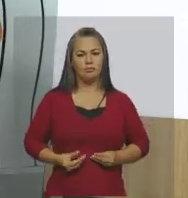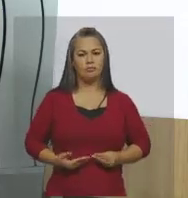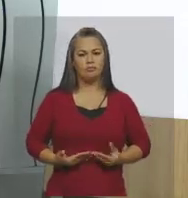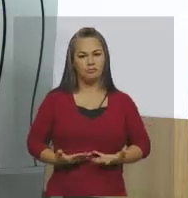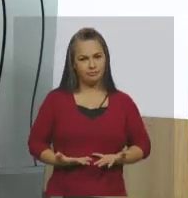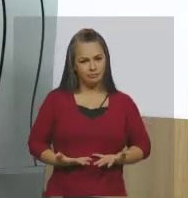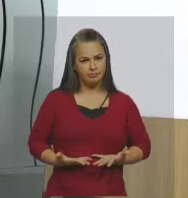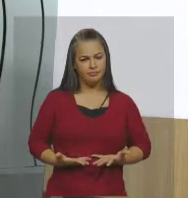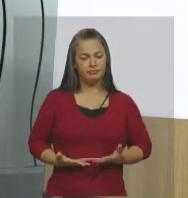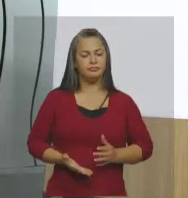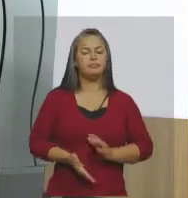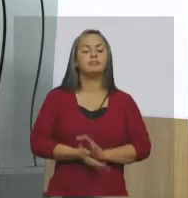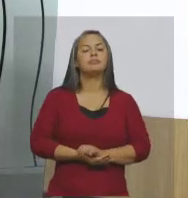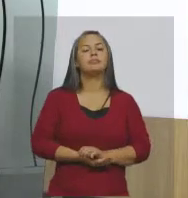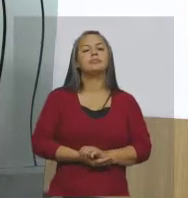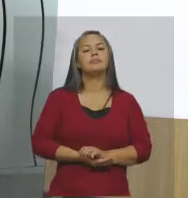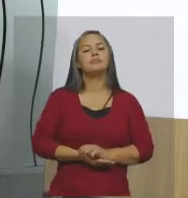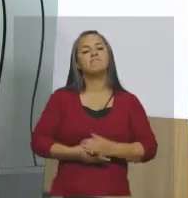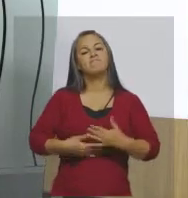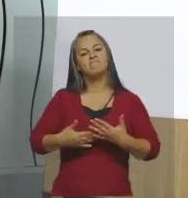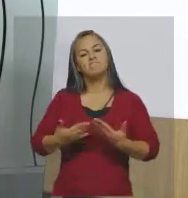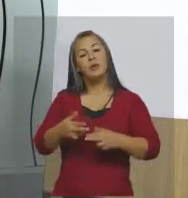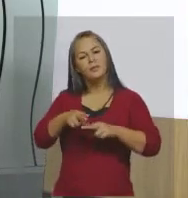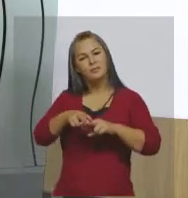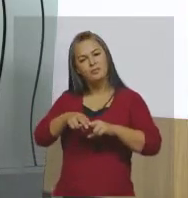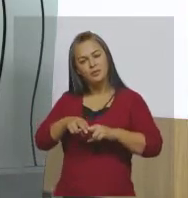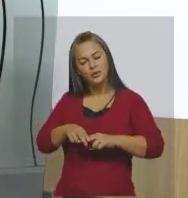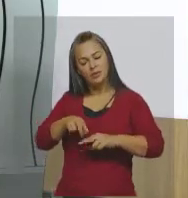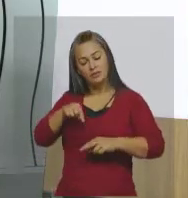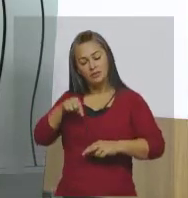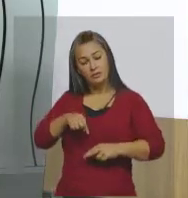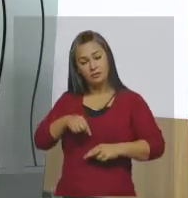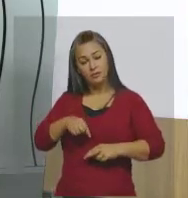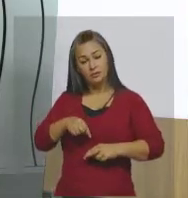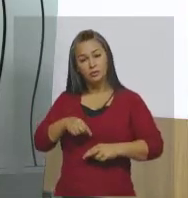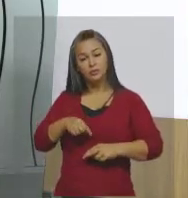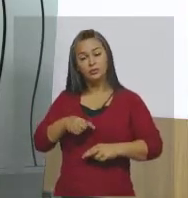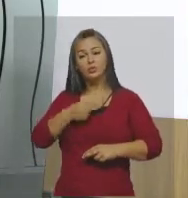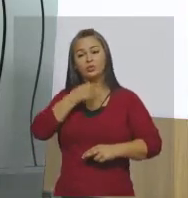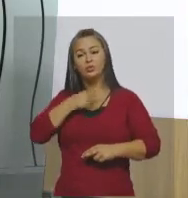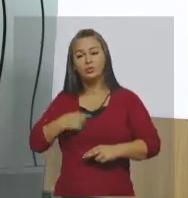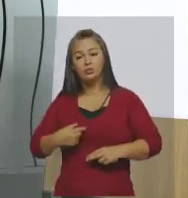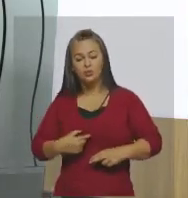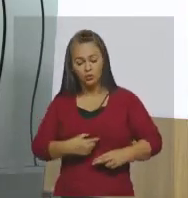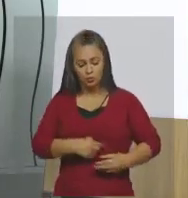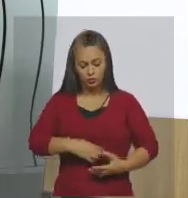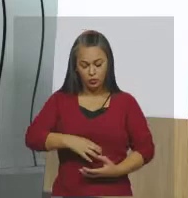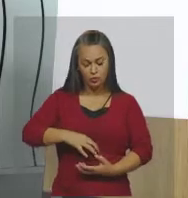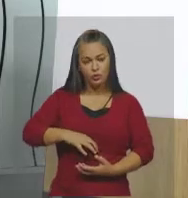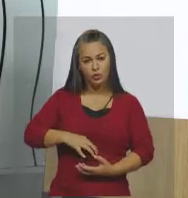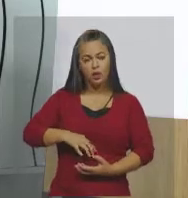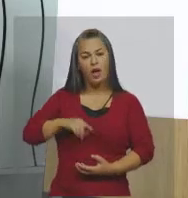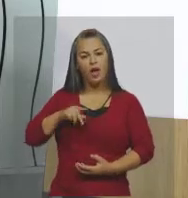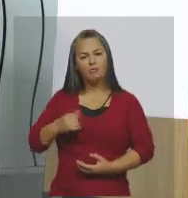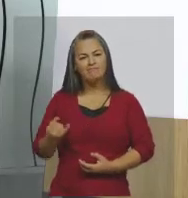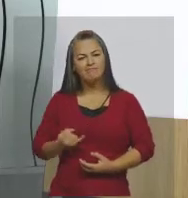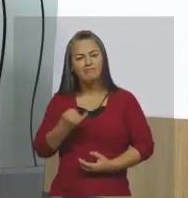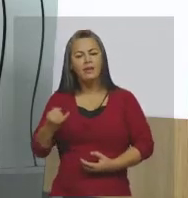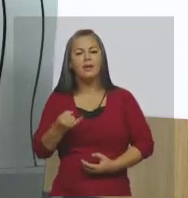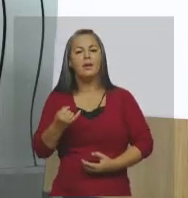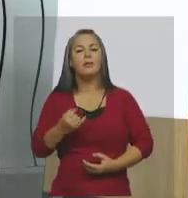ácido clorídrico. Então, no estômago acontece principalmente digestão de proteínas. E intestino